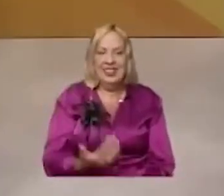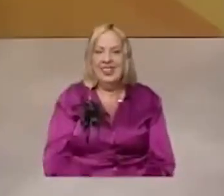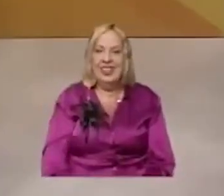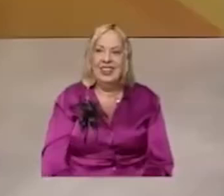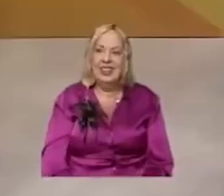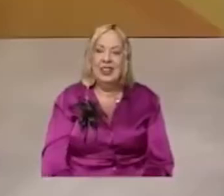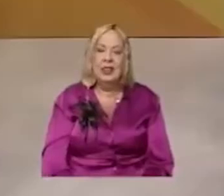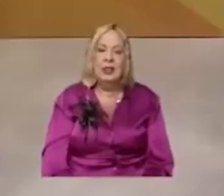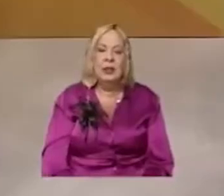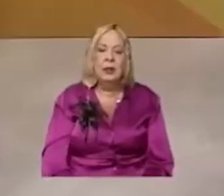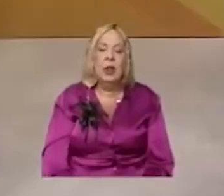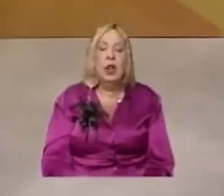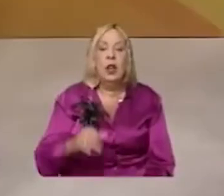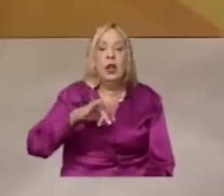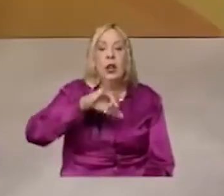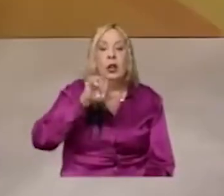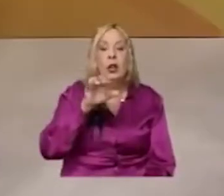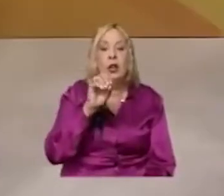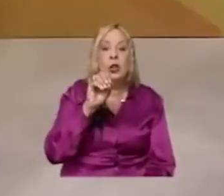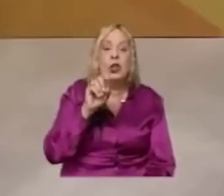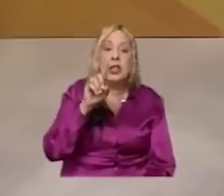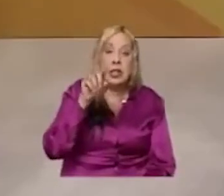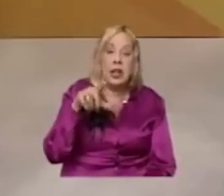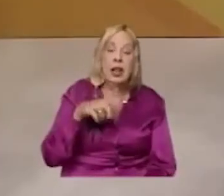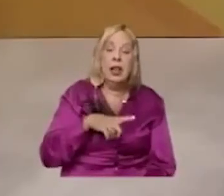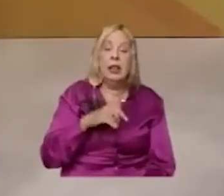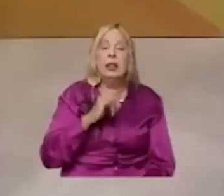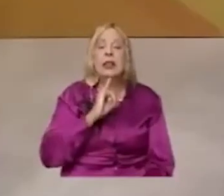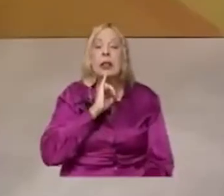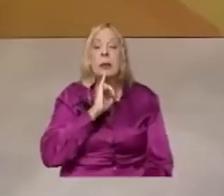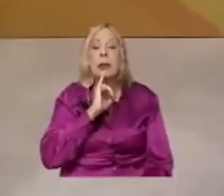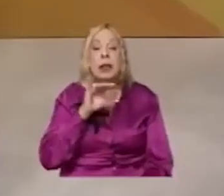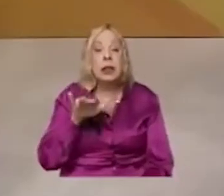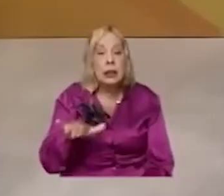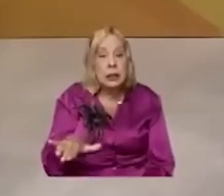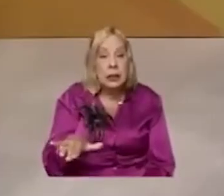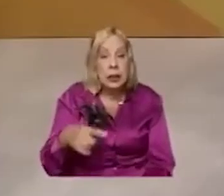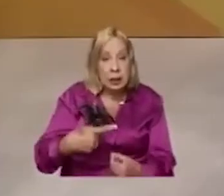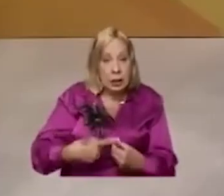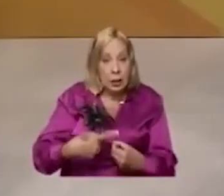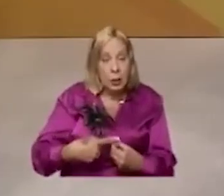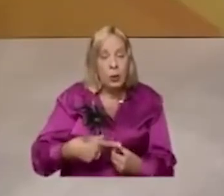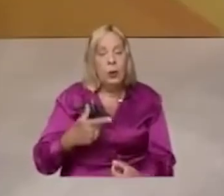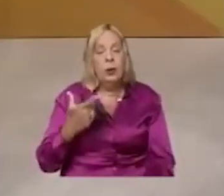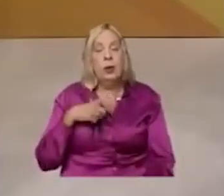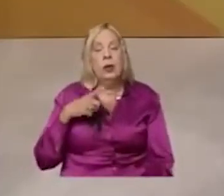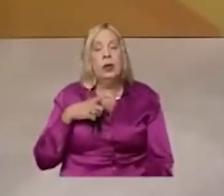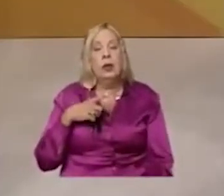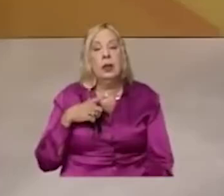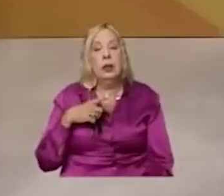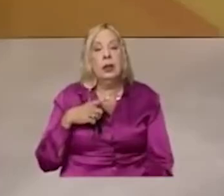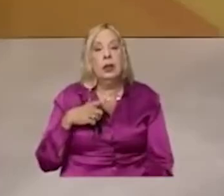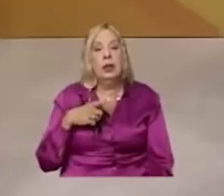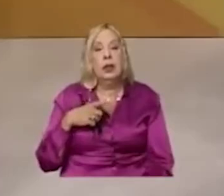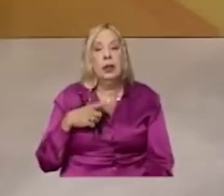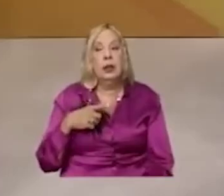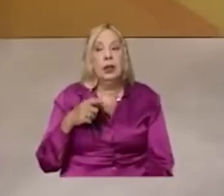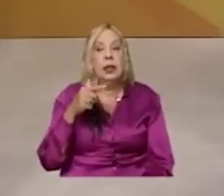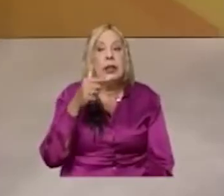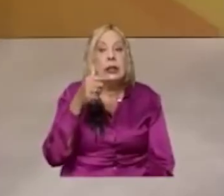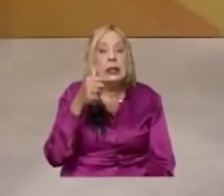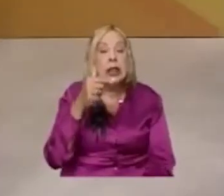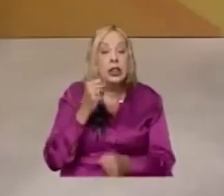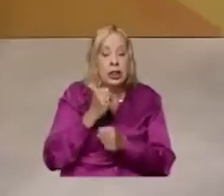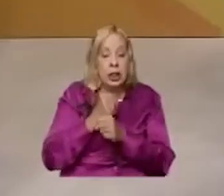passada, minha comadre Jaque, o José de Itabaianinha acreditou que esse sonho era possível. E, ó, por 7 anos